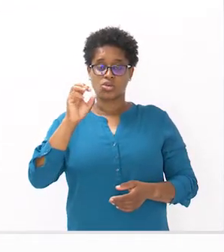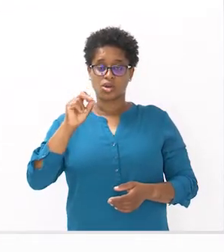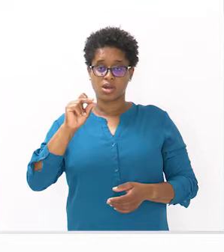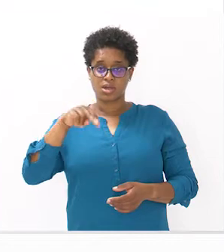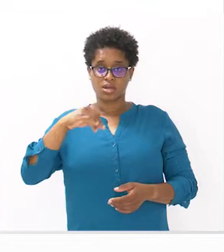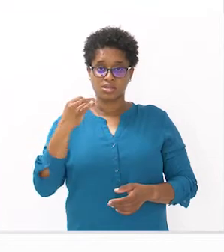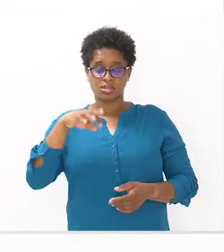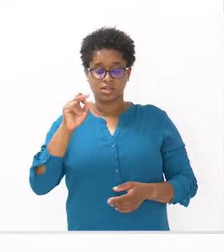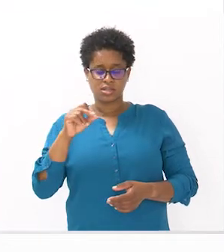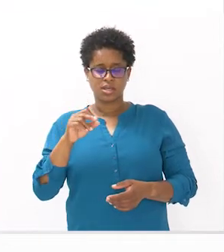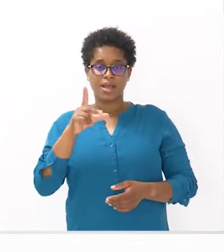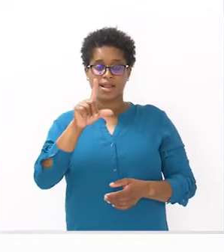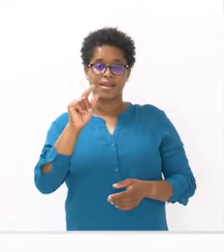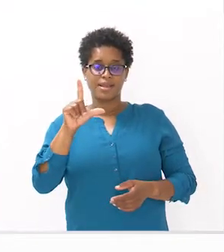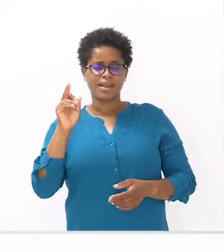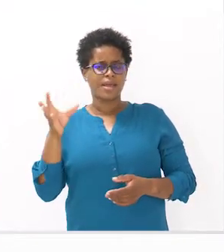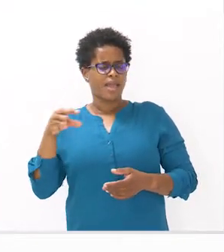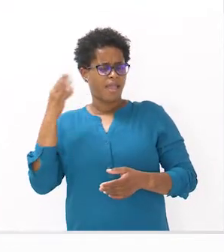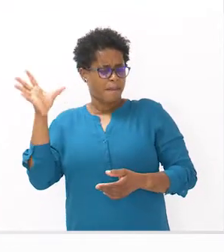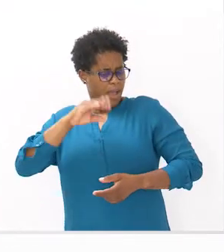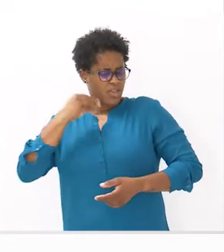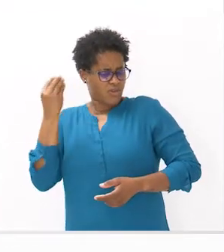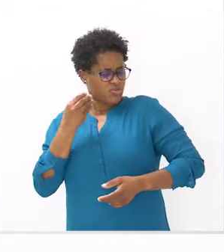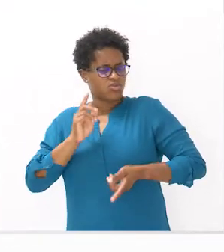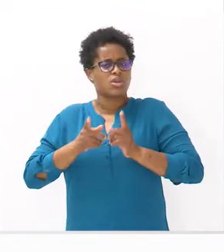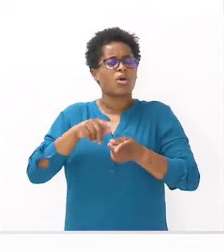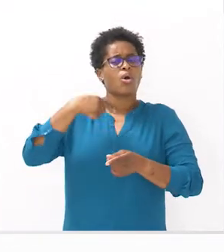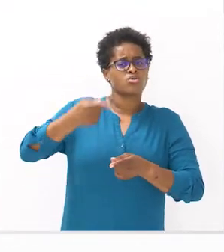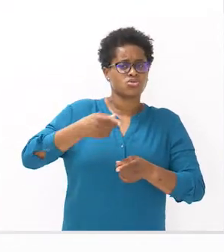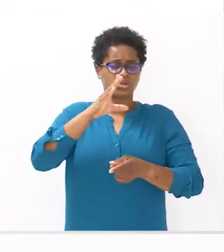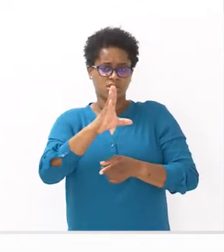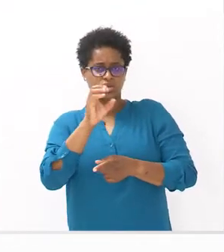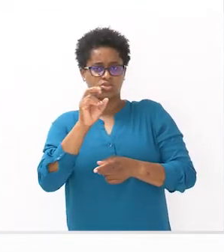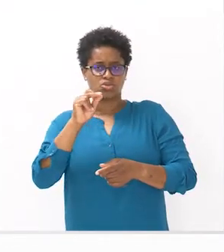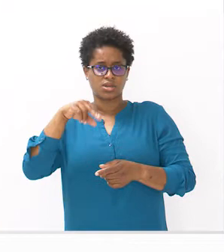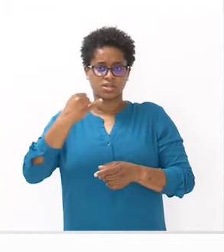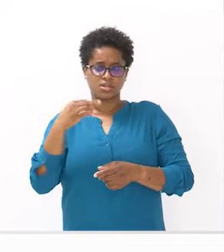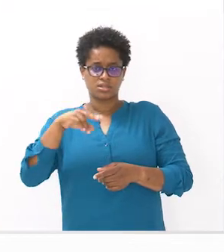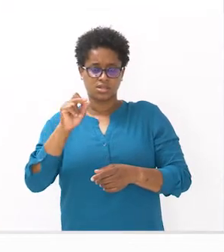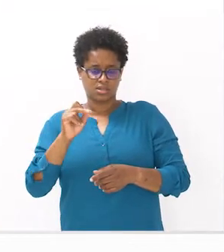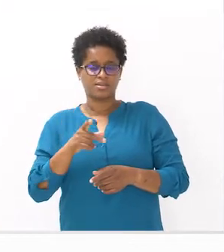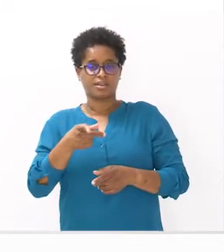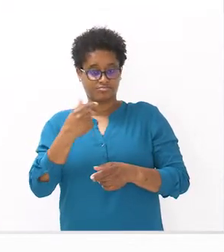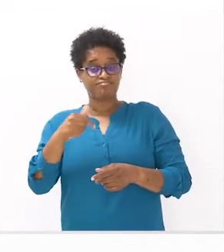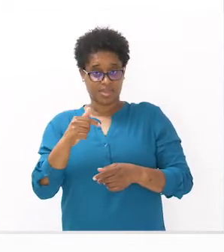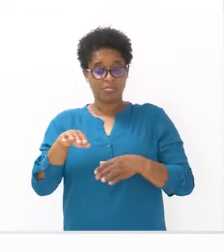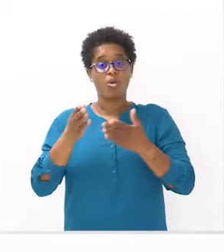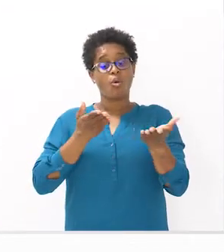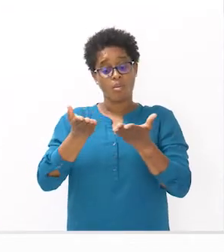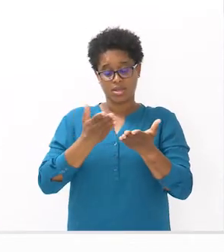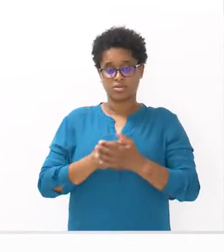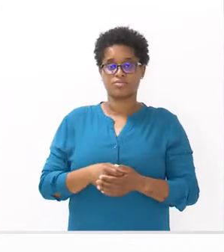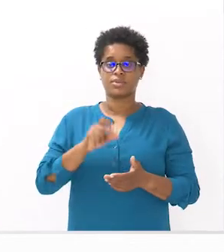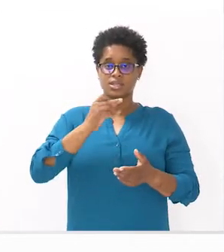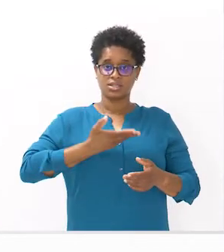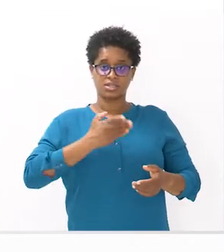que as outras Joaninhas. Aqui existe comparação, não é? Portanto, o